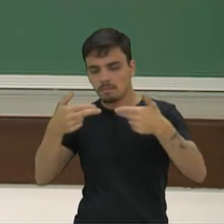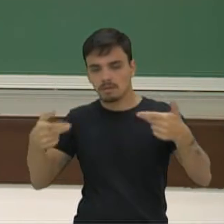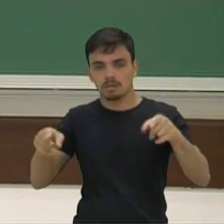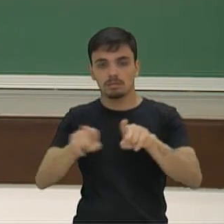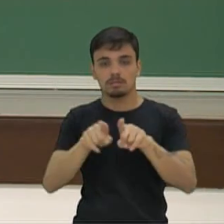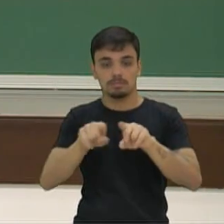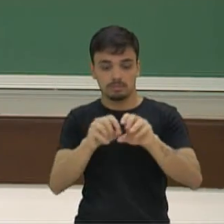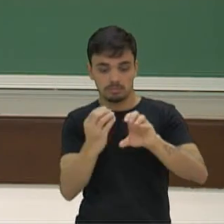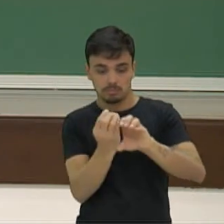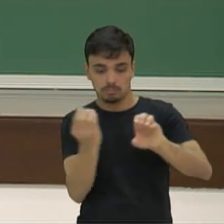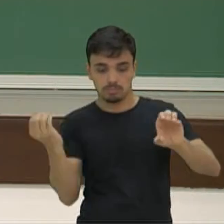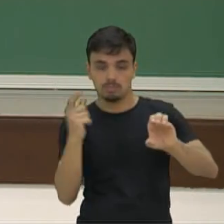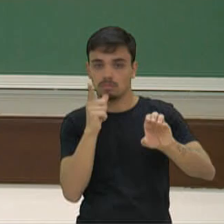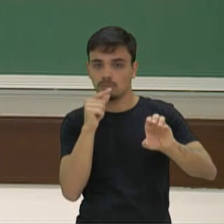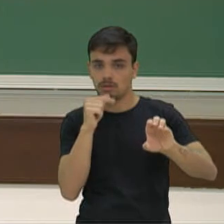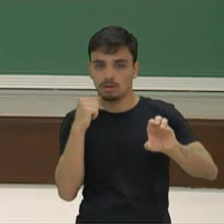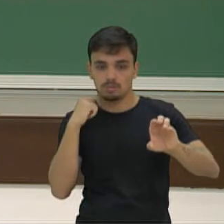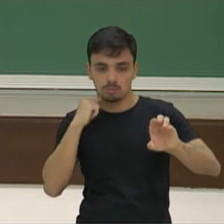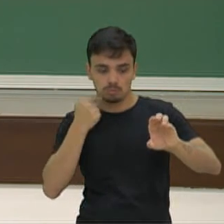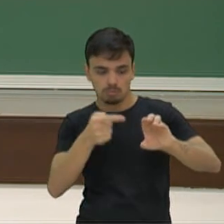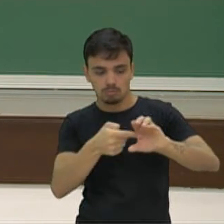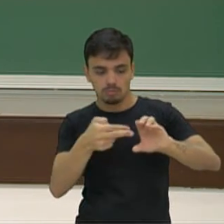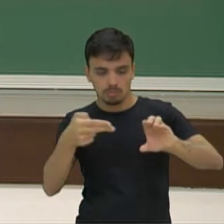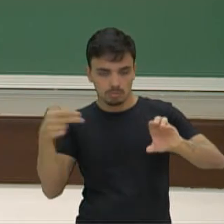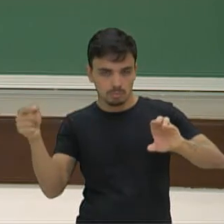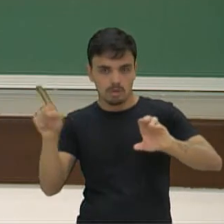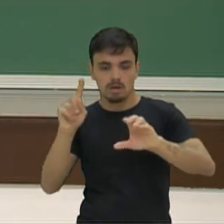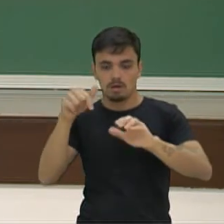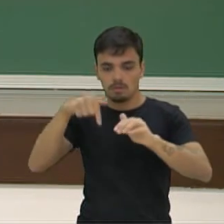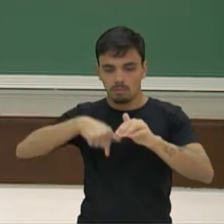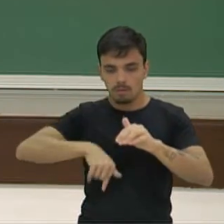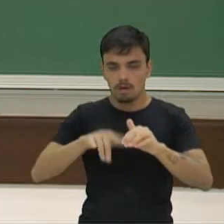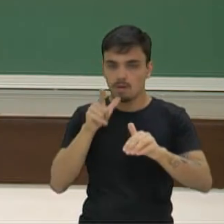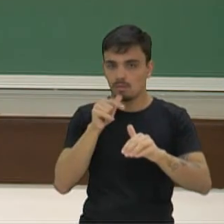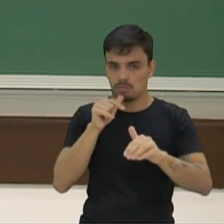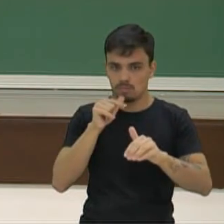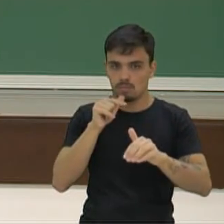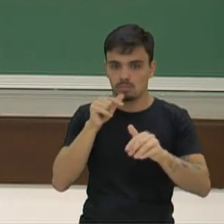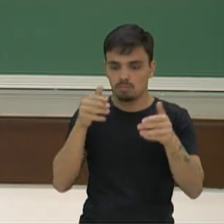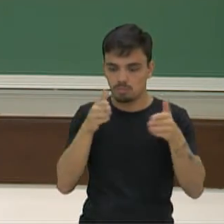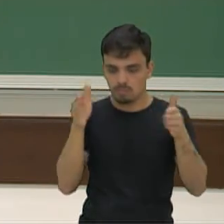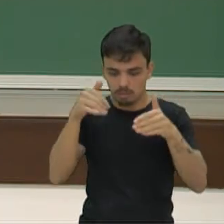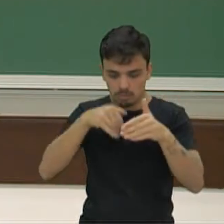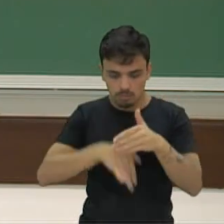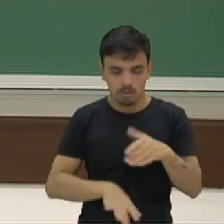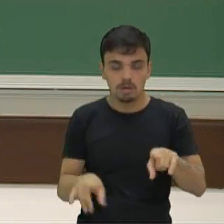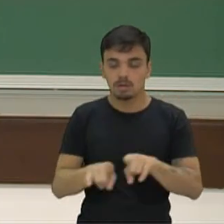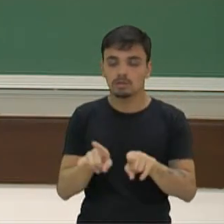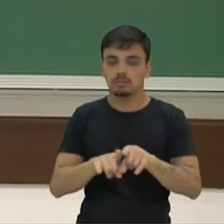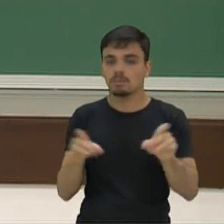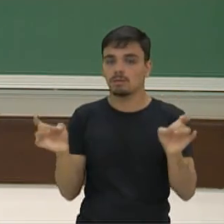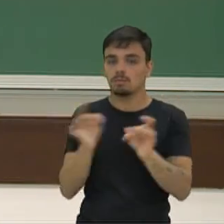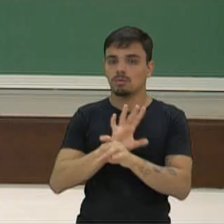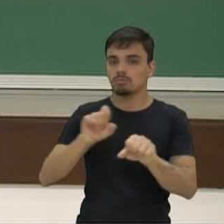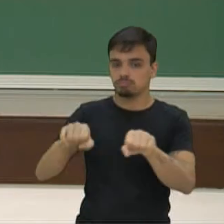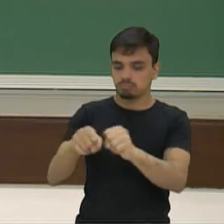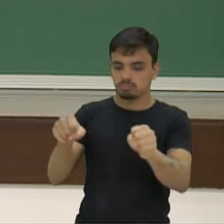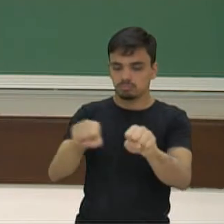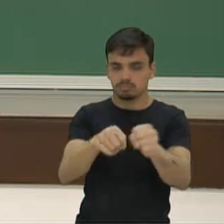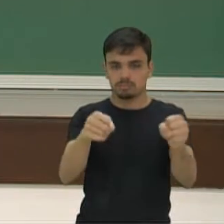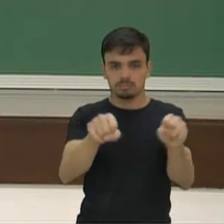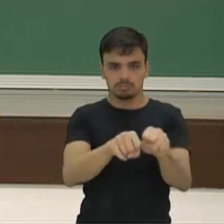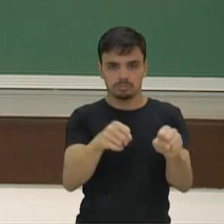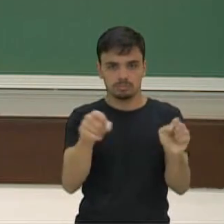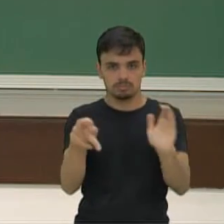esgoto, que vai para o fundo do rio, diminui a profundidade do rio e acaba destruindo